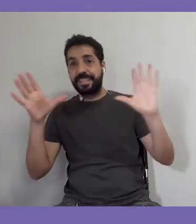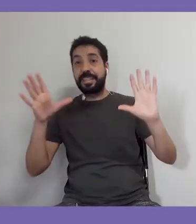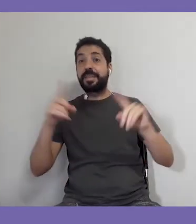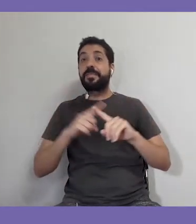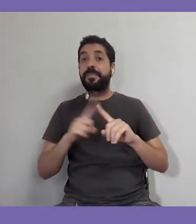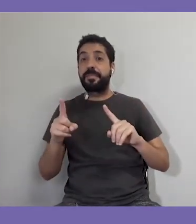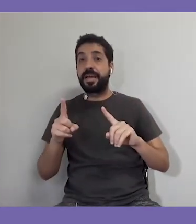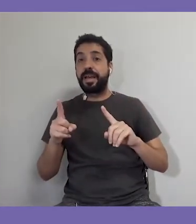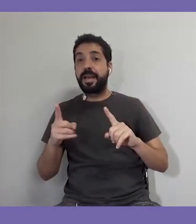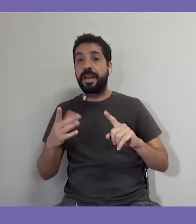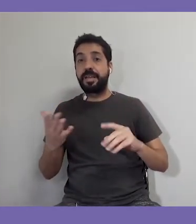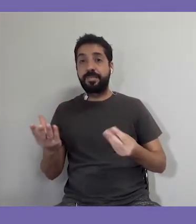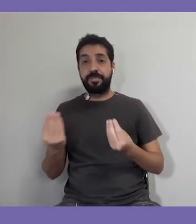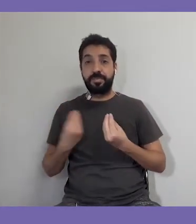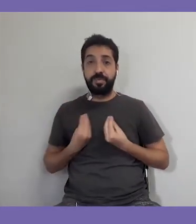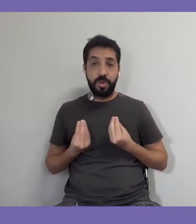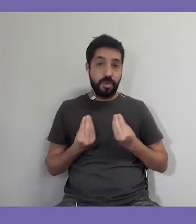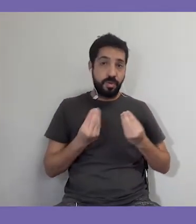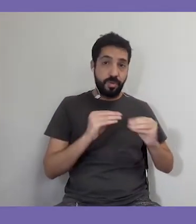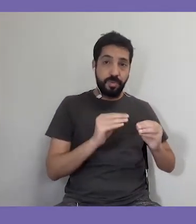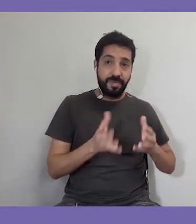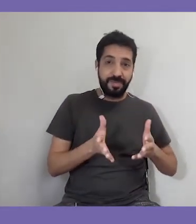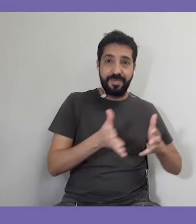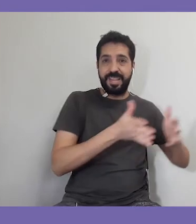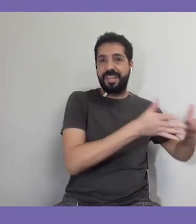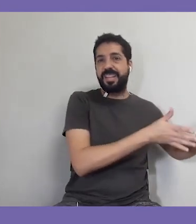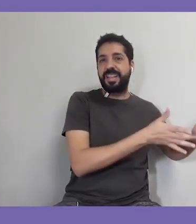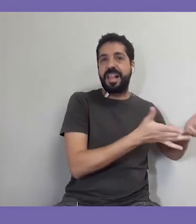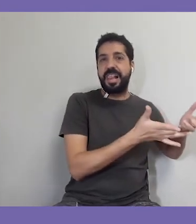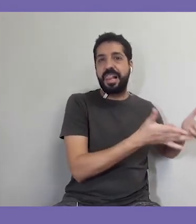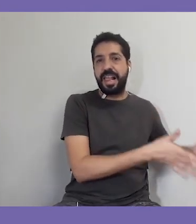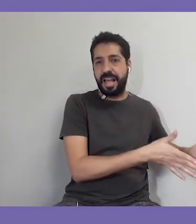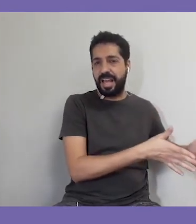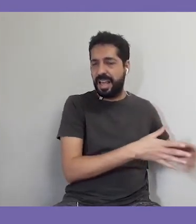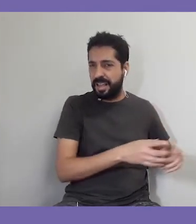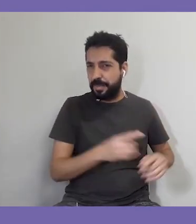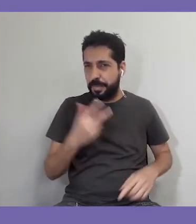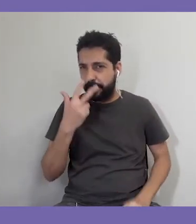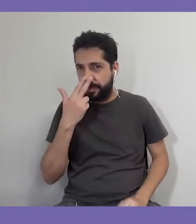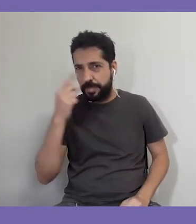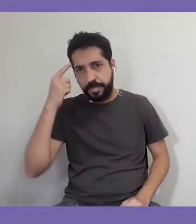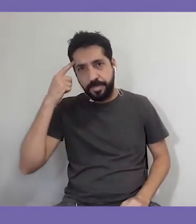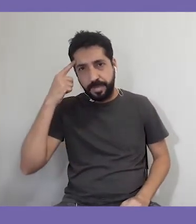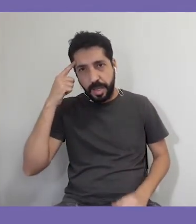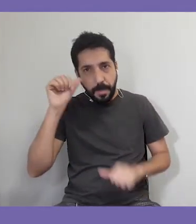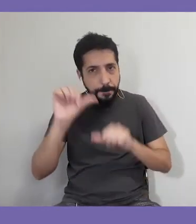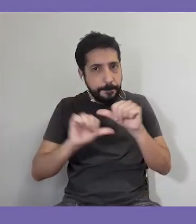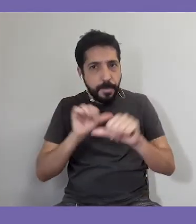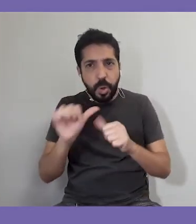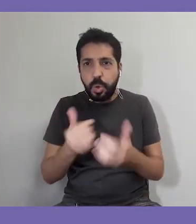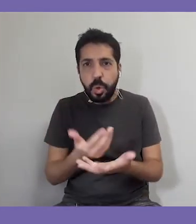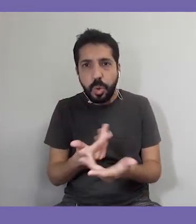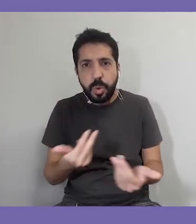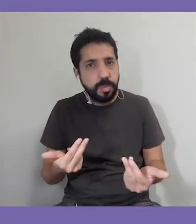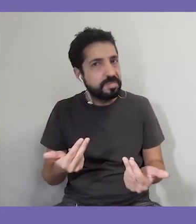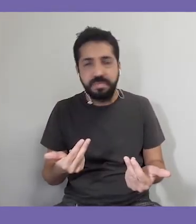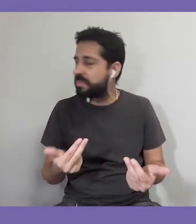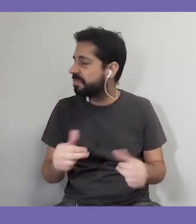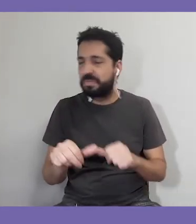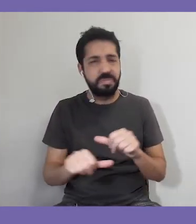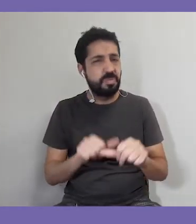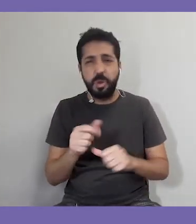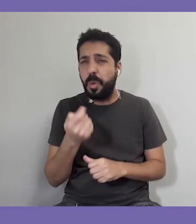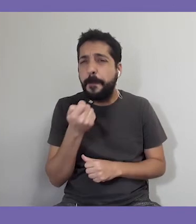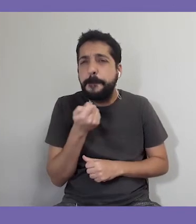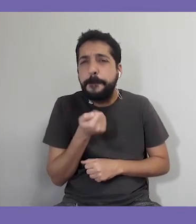nós fomos colocados à margem, será que realmente mudou alguma coisa? E aí a gente sabe que não, né?